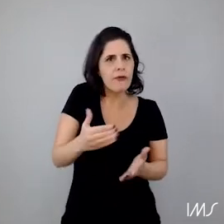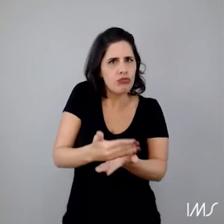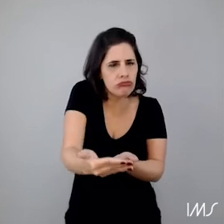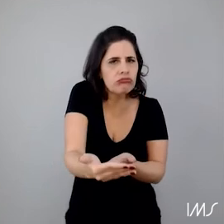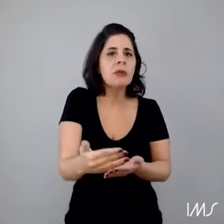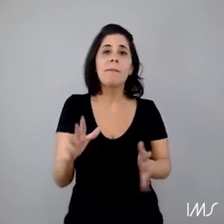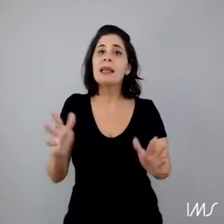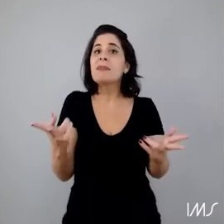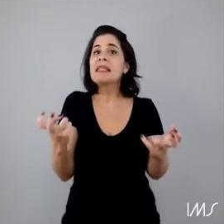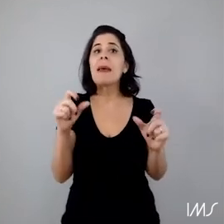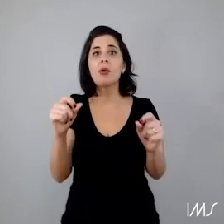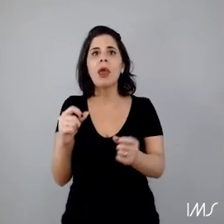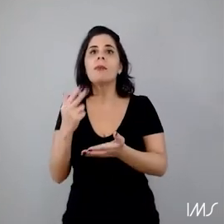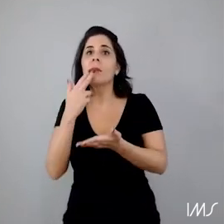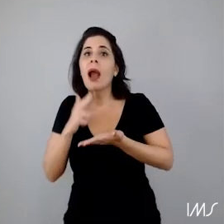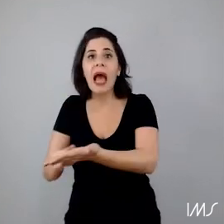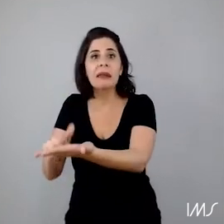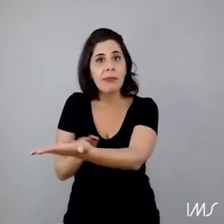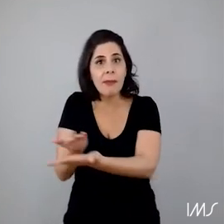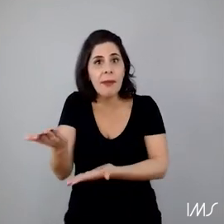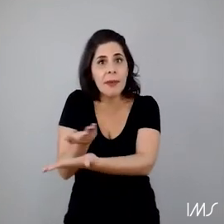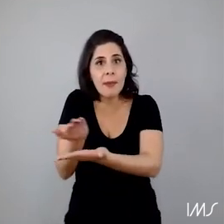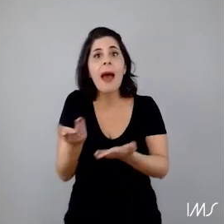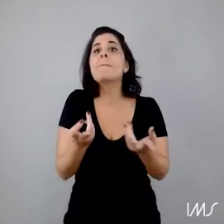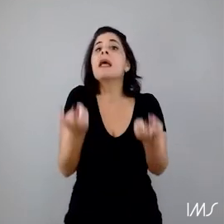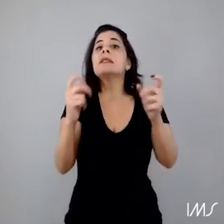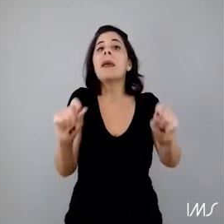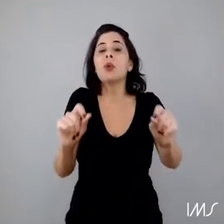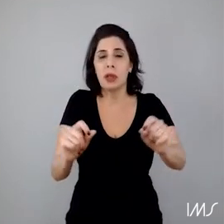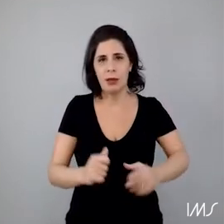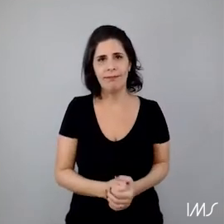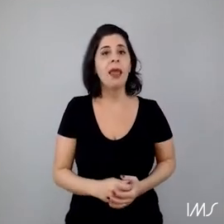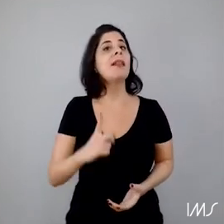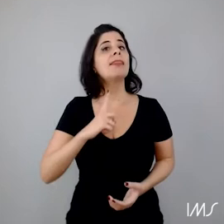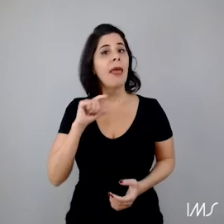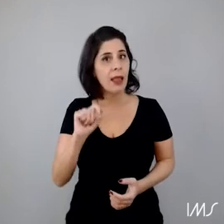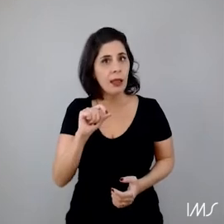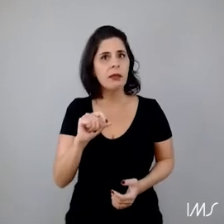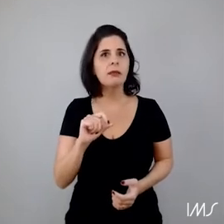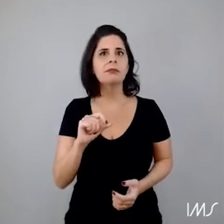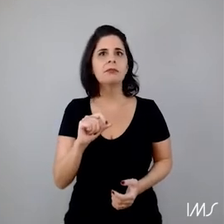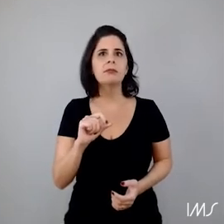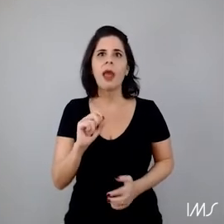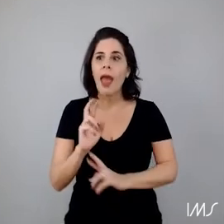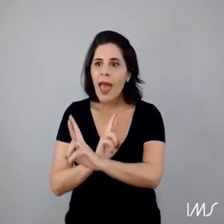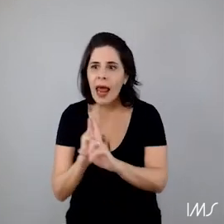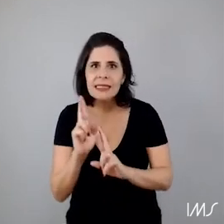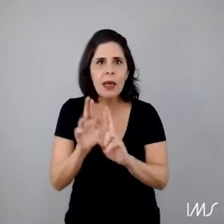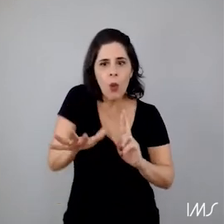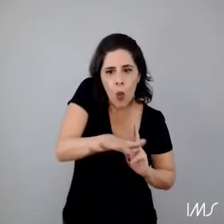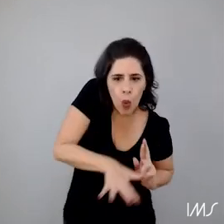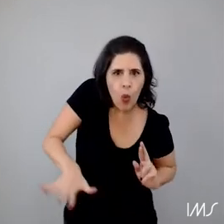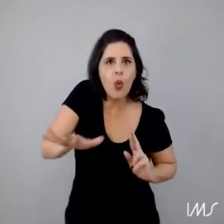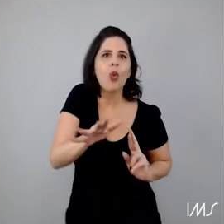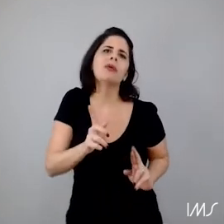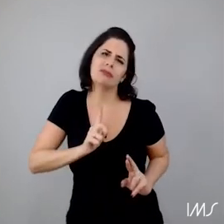de intensidade da sua relação com o meio, né, pela vasta produção que produziu e por esse nível de interação que manteve,